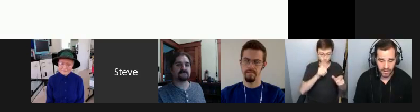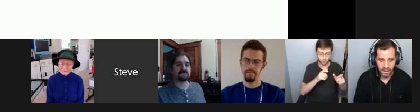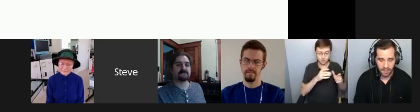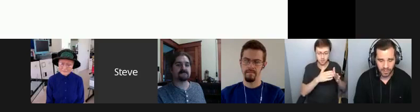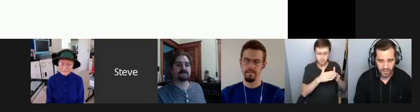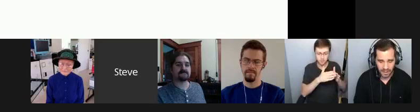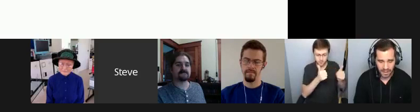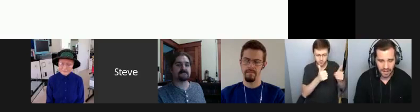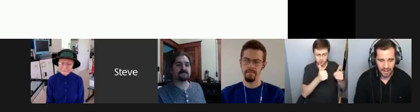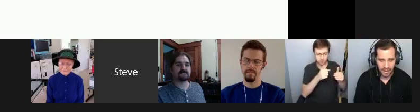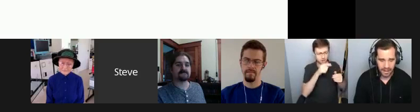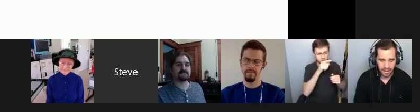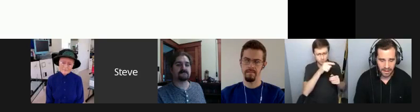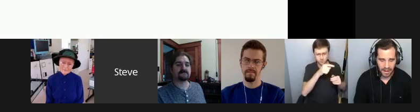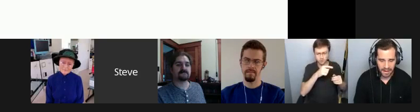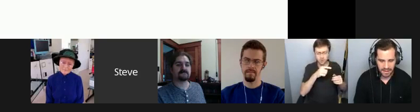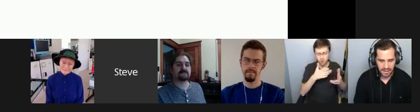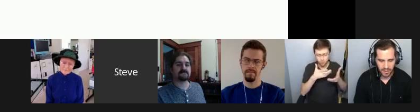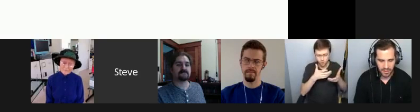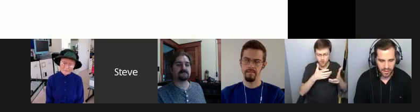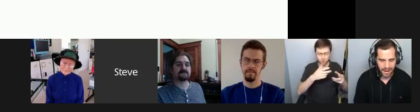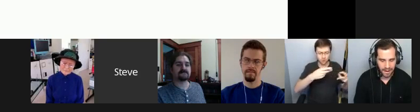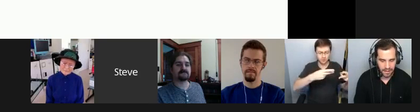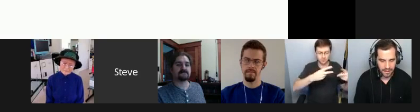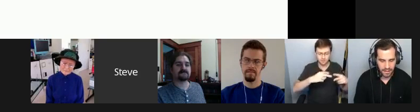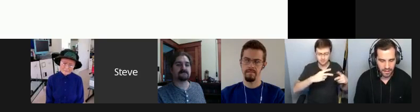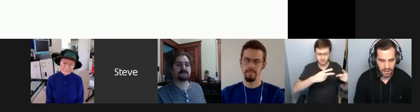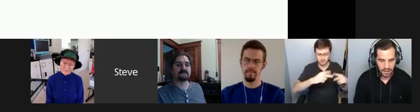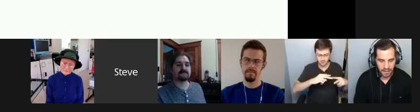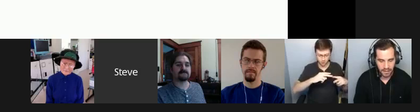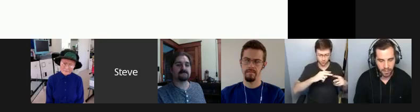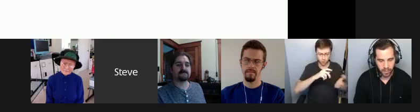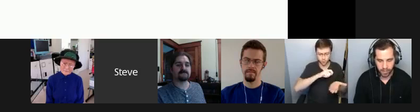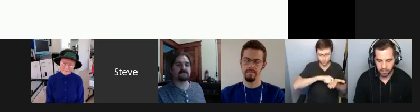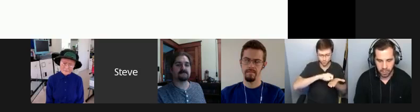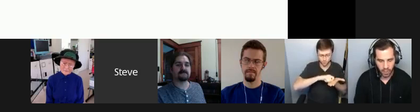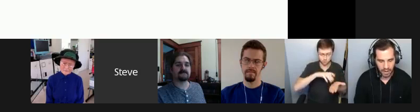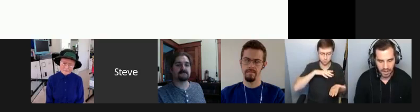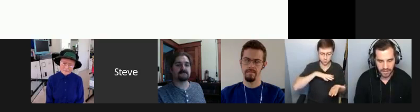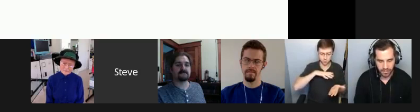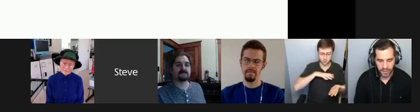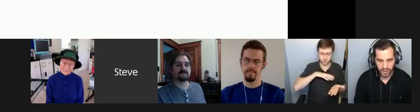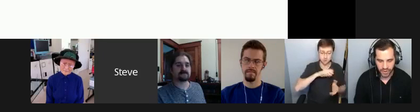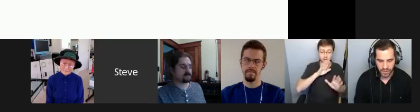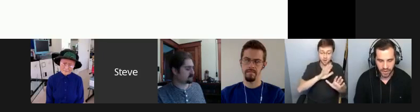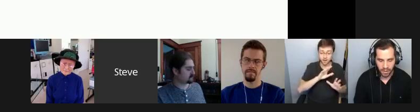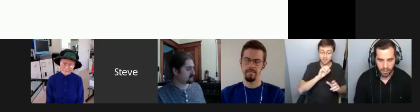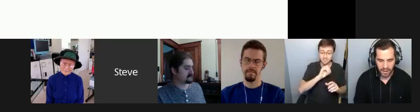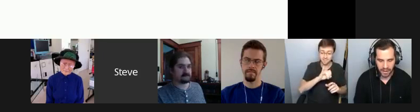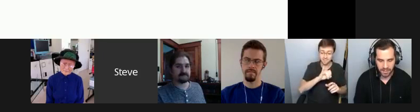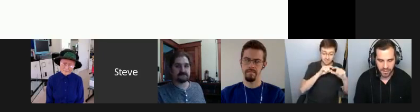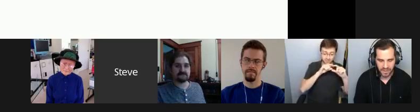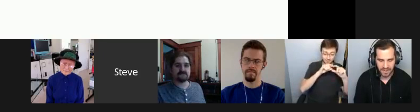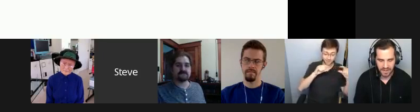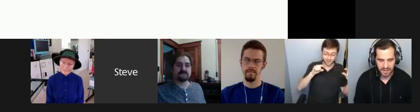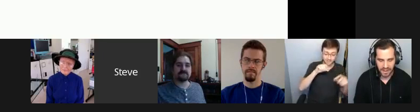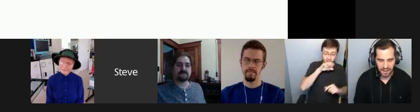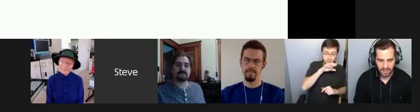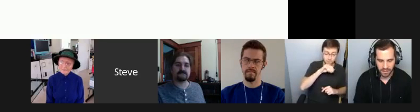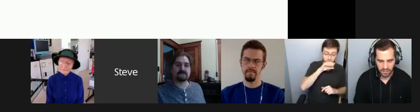Então, nós temos as línguas orais. Se por um acaso eu pedir para que as